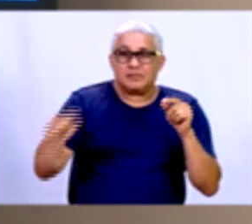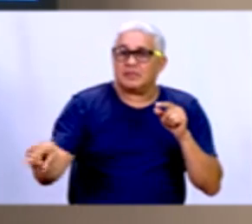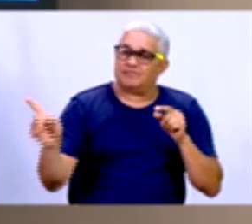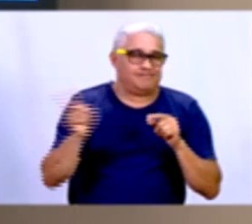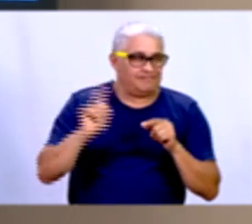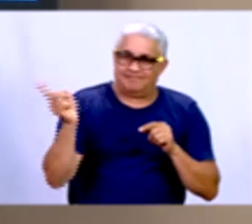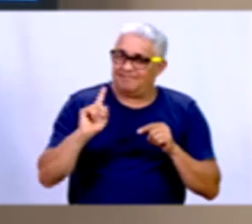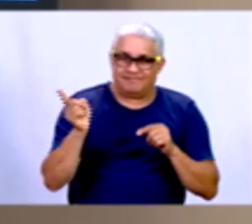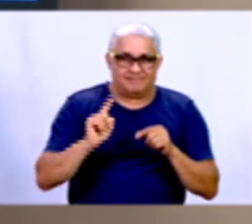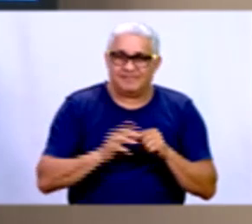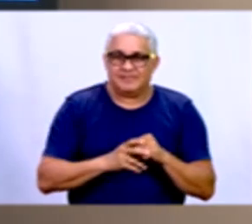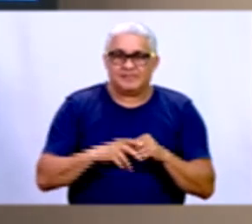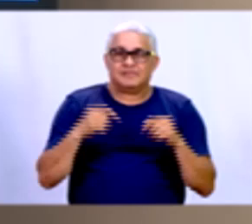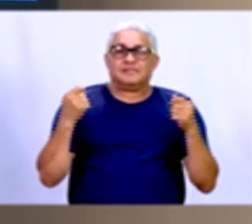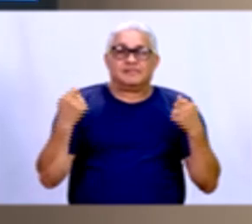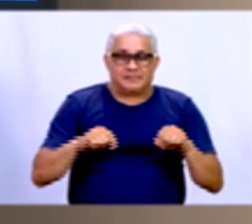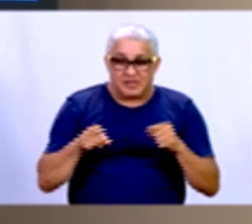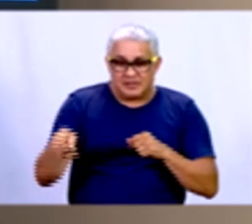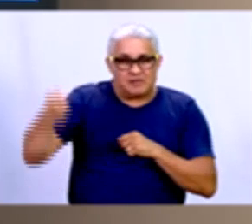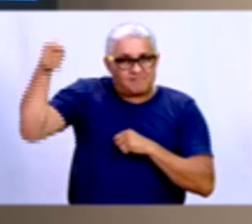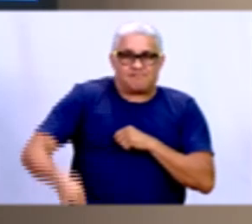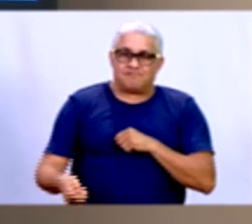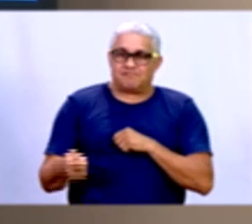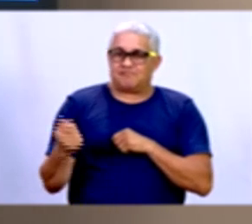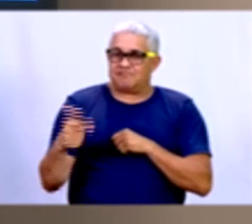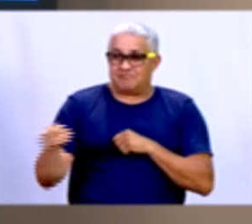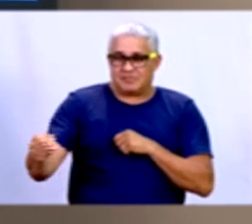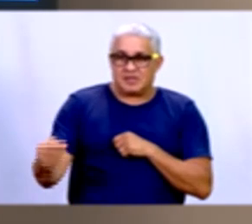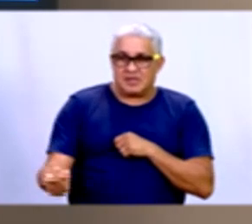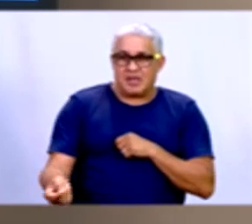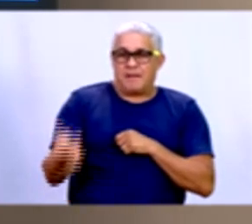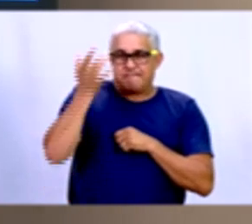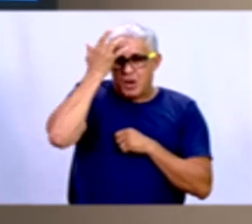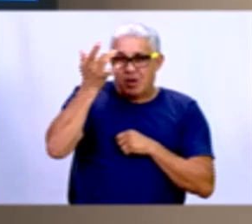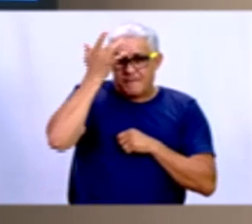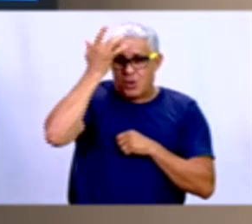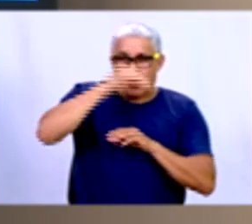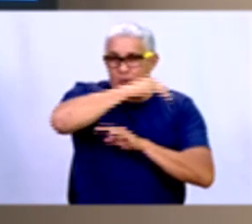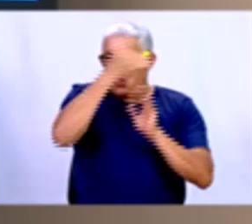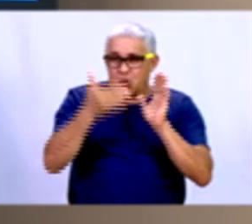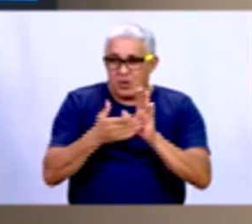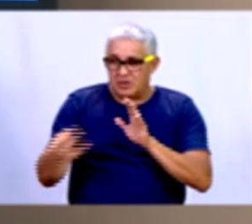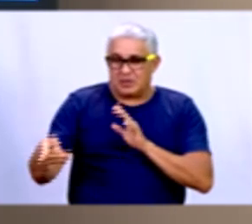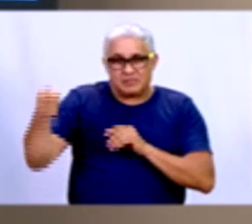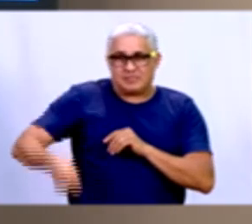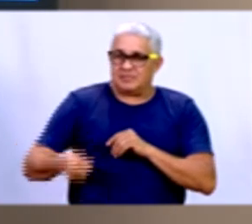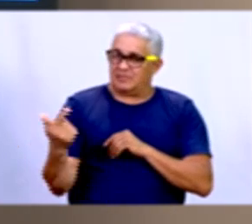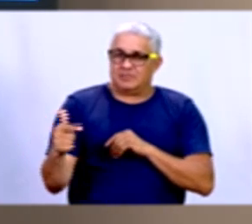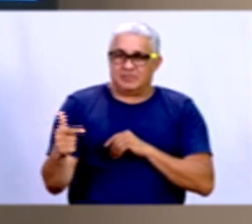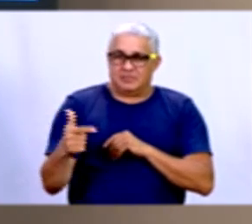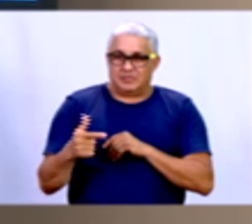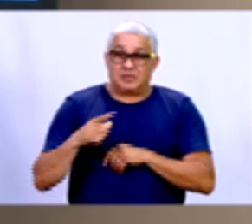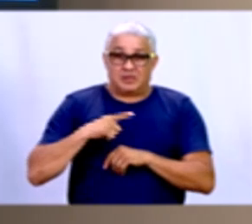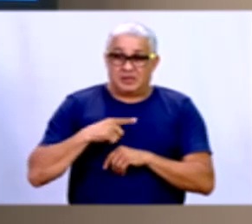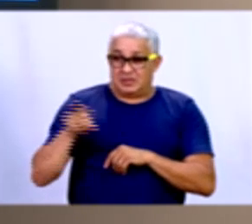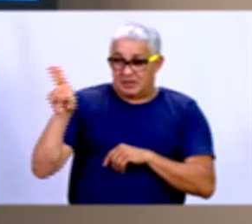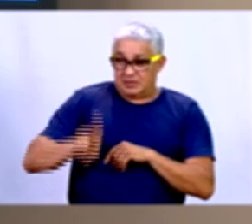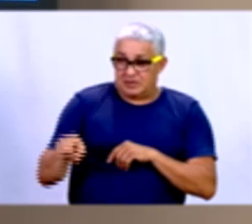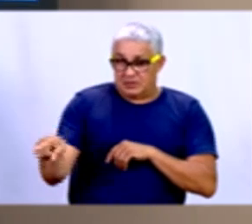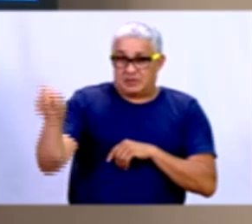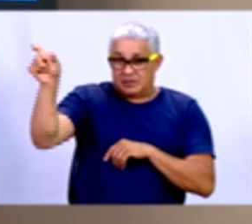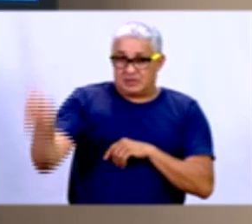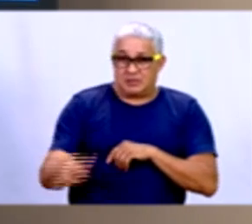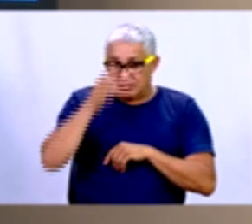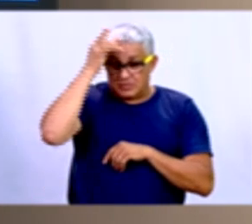entra o processo de memorização, ele não é obrigado a memorizar o que ele estava fazendo. Se eu tenho um usuário que ele